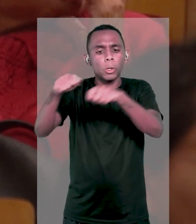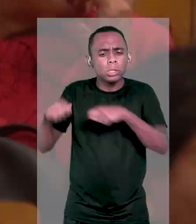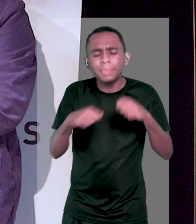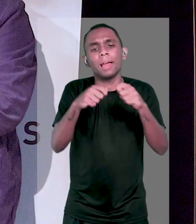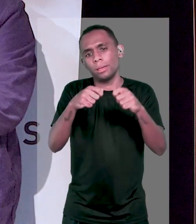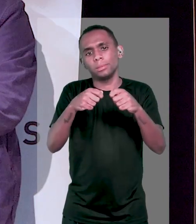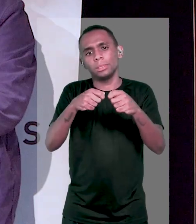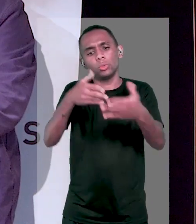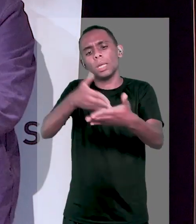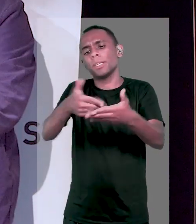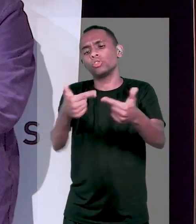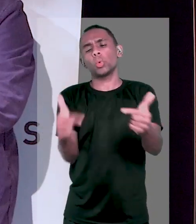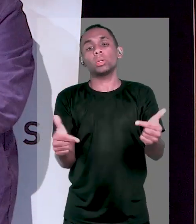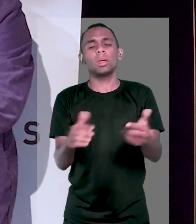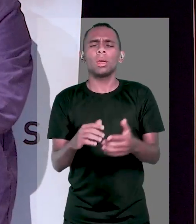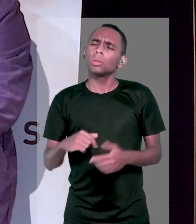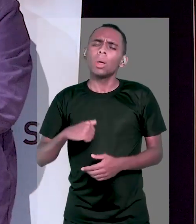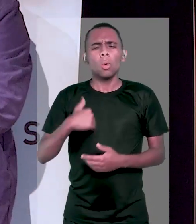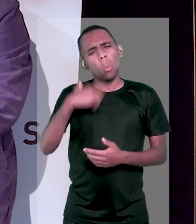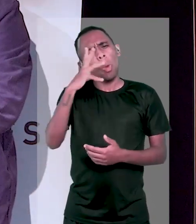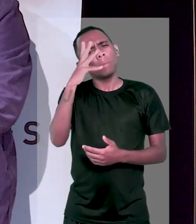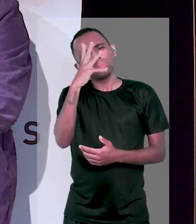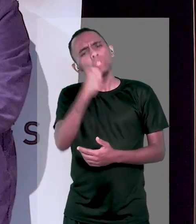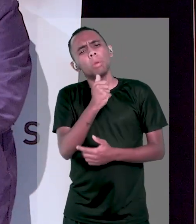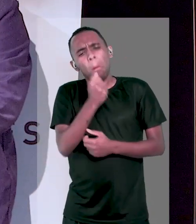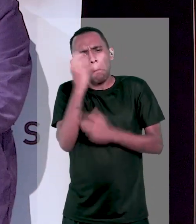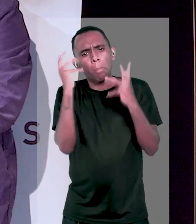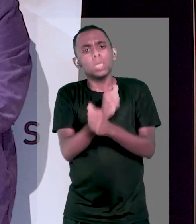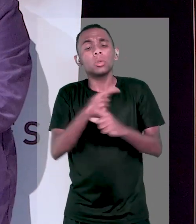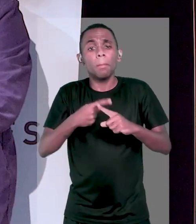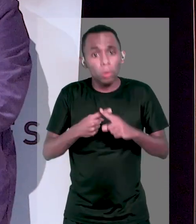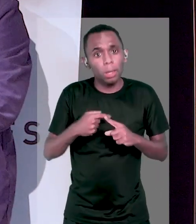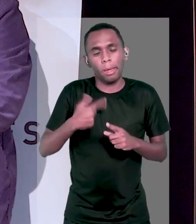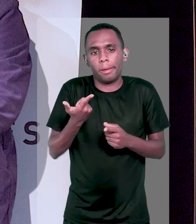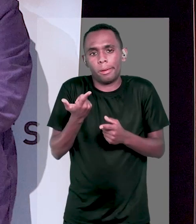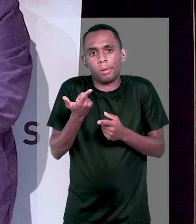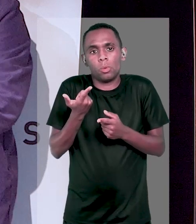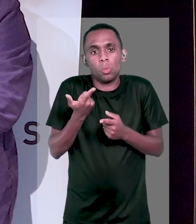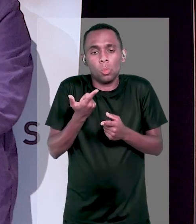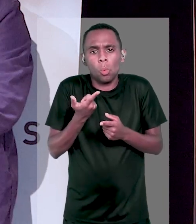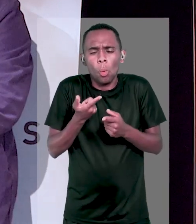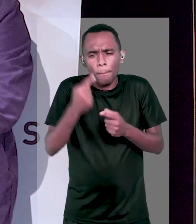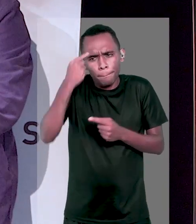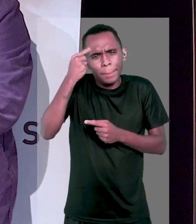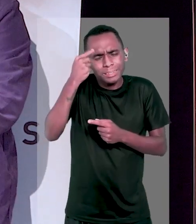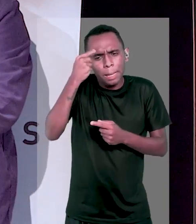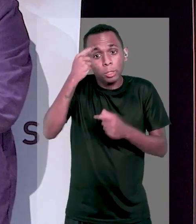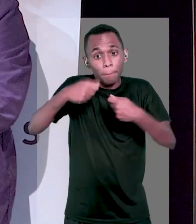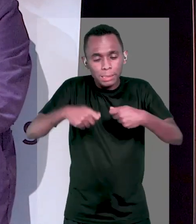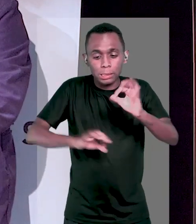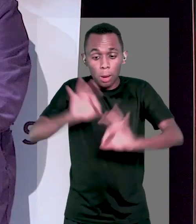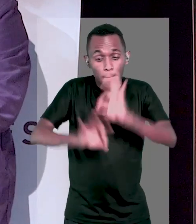próprias obras que o espírito deve ler suas próprias verdades e seus